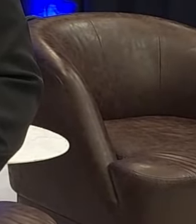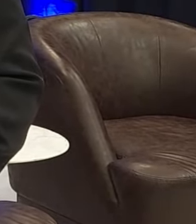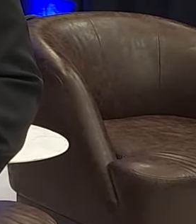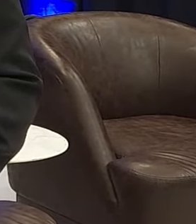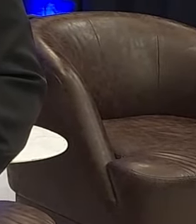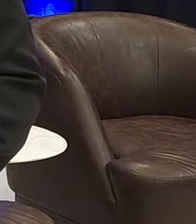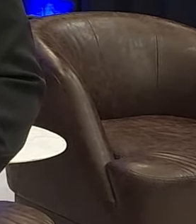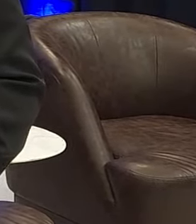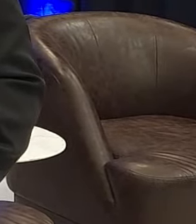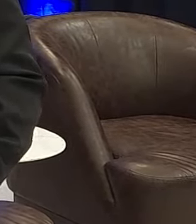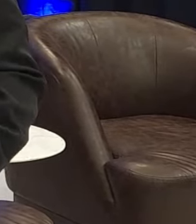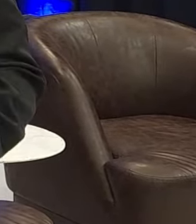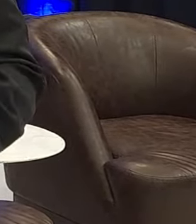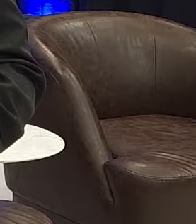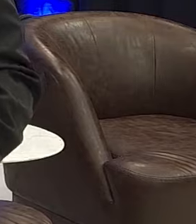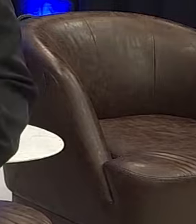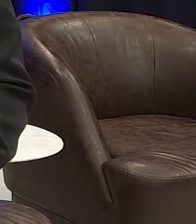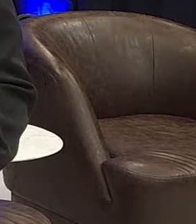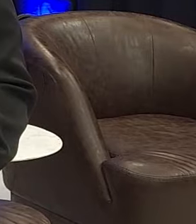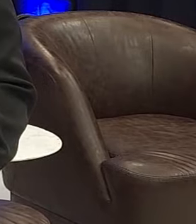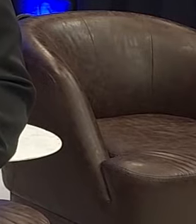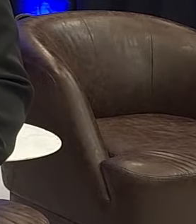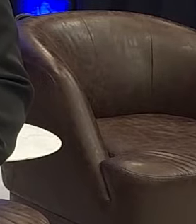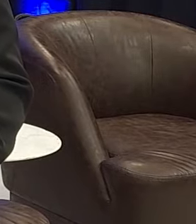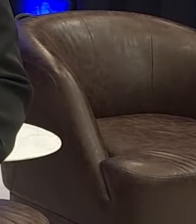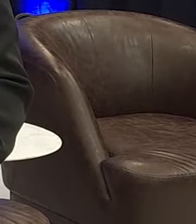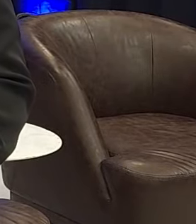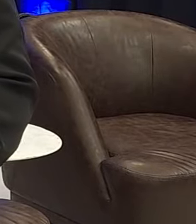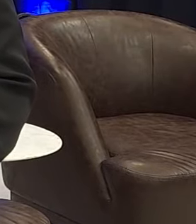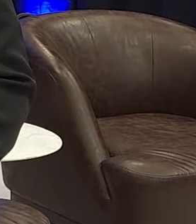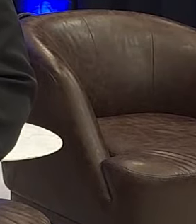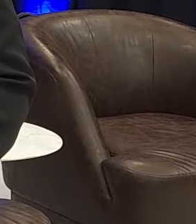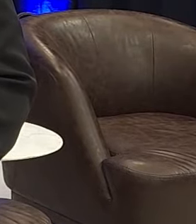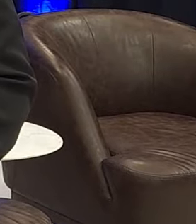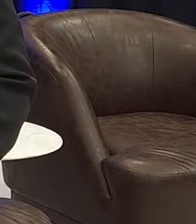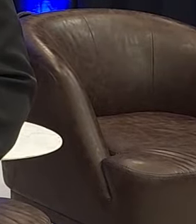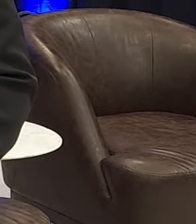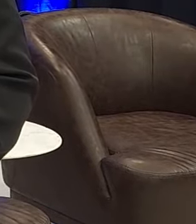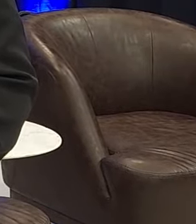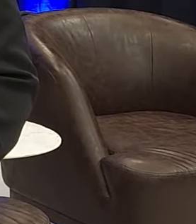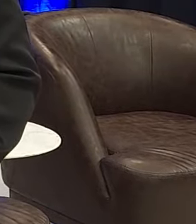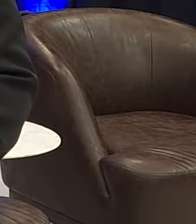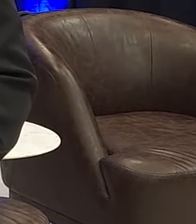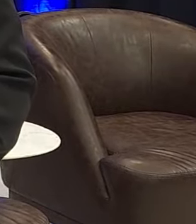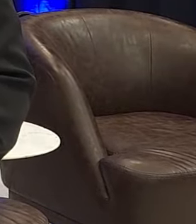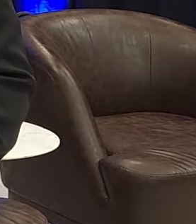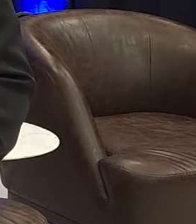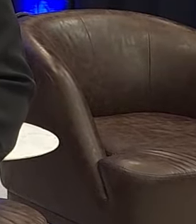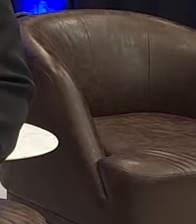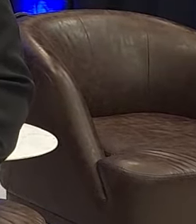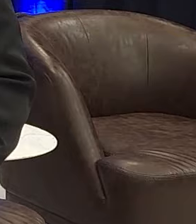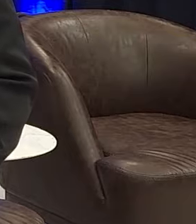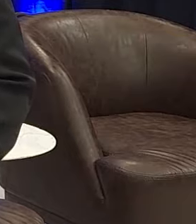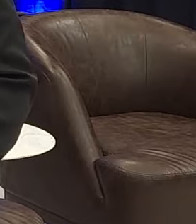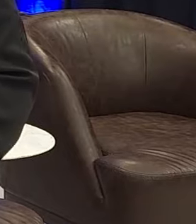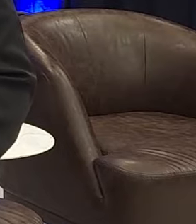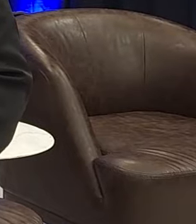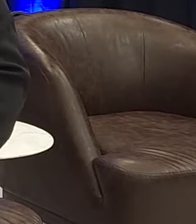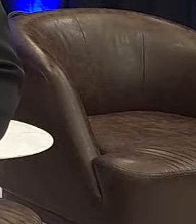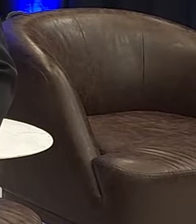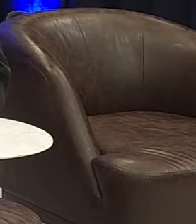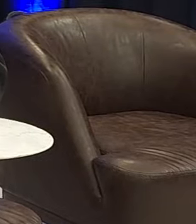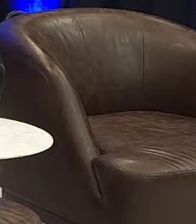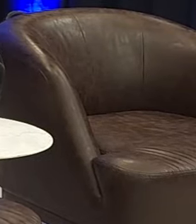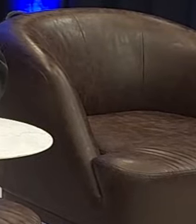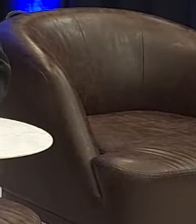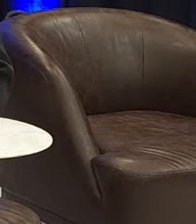Por isso, aproveitem, prestem bem atenção nos nossos candidatos e nas principais propostas que foram apresentadas. Na